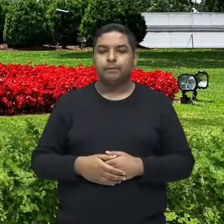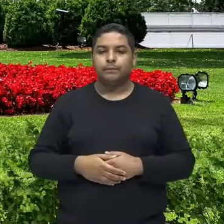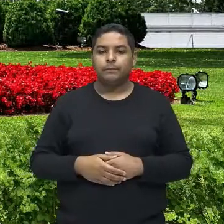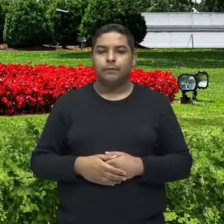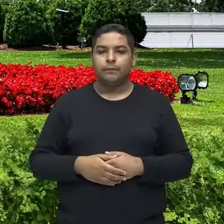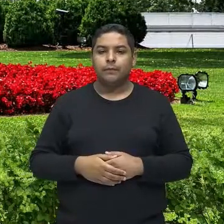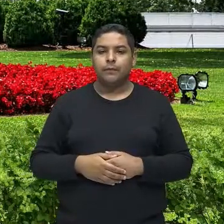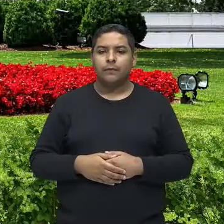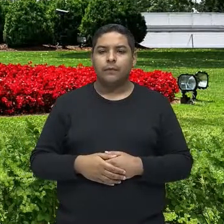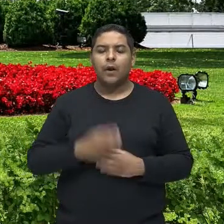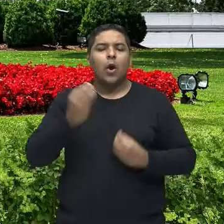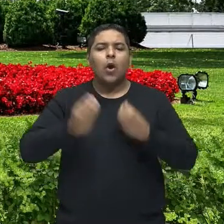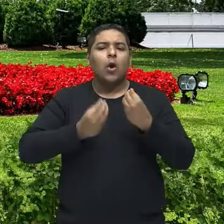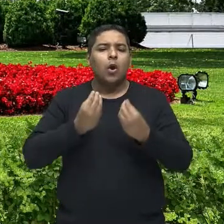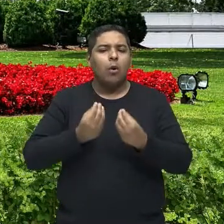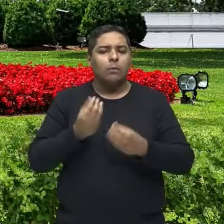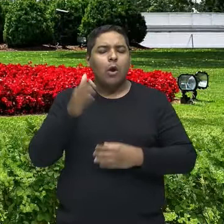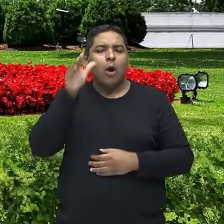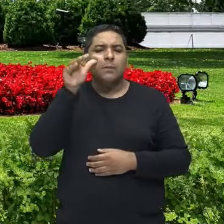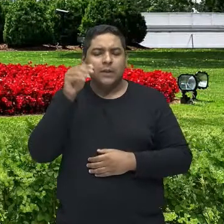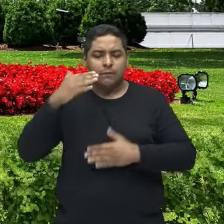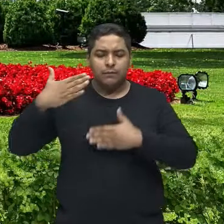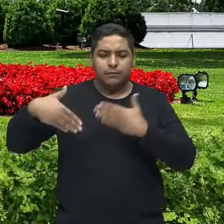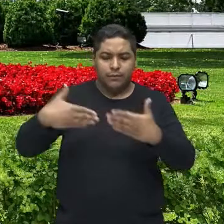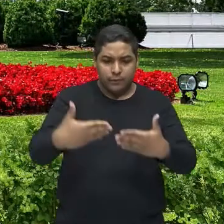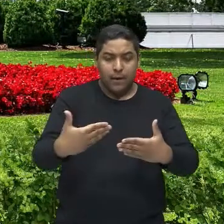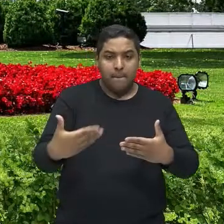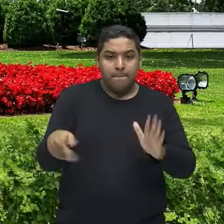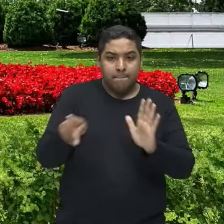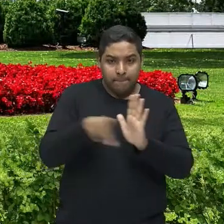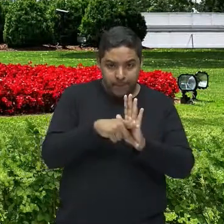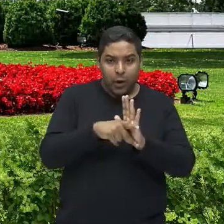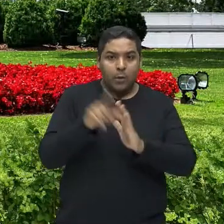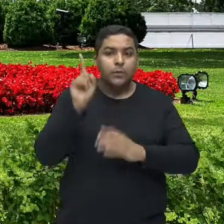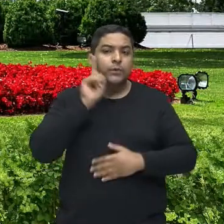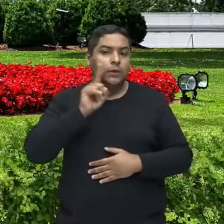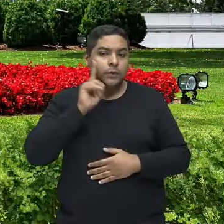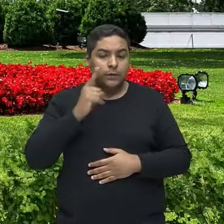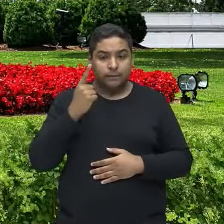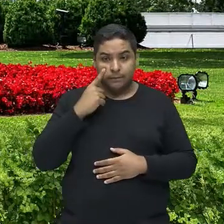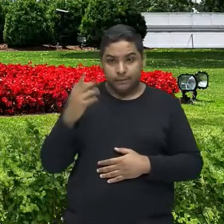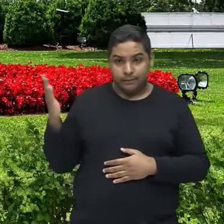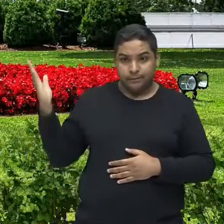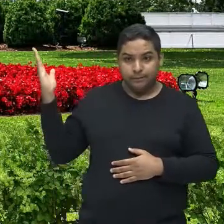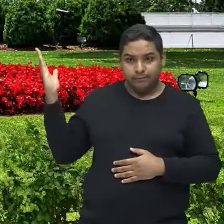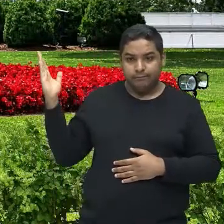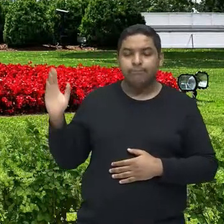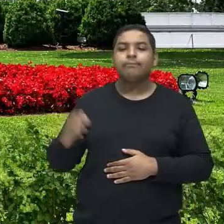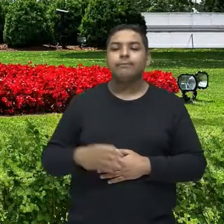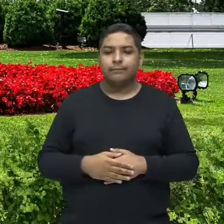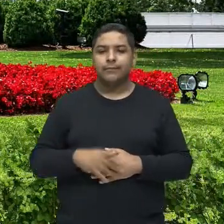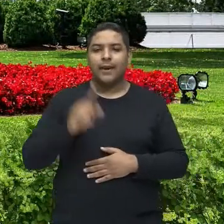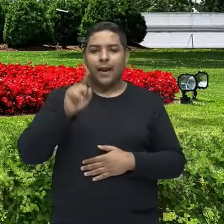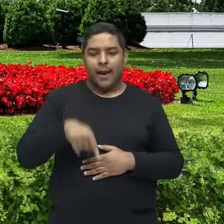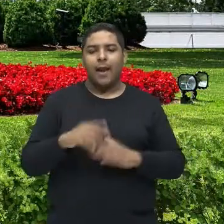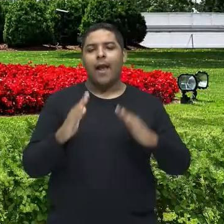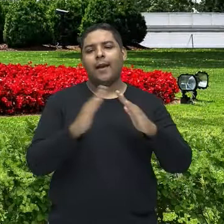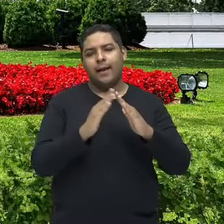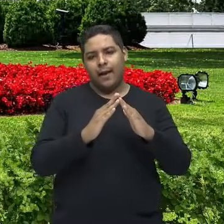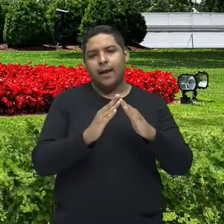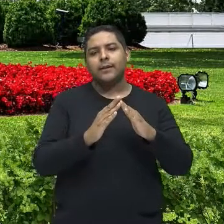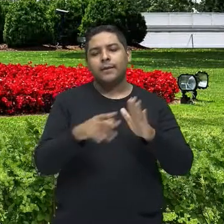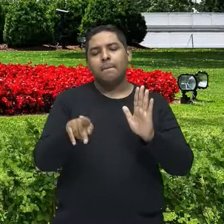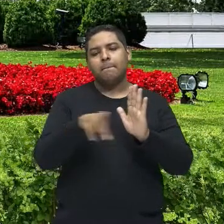que a gente observa esse desenvolvimento no próprio Estados Unidos da América? Aqui a gente pode observar, né, a Casa Branca, onde nós temos aí